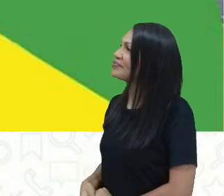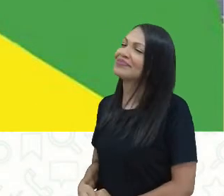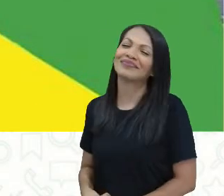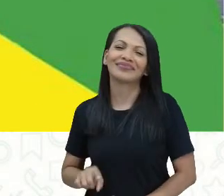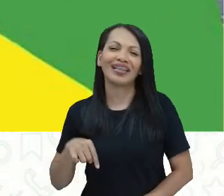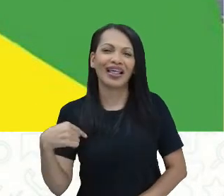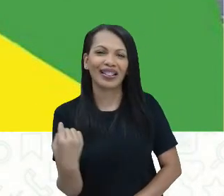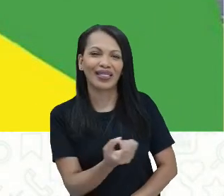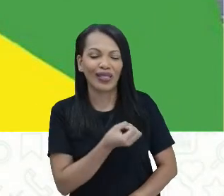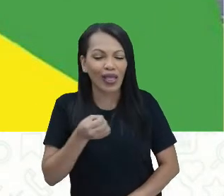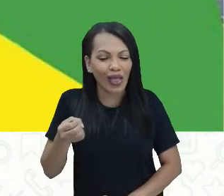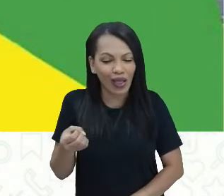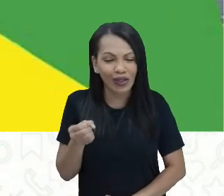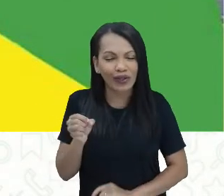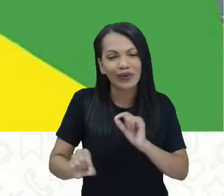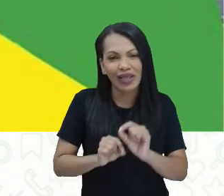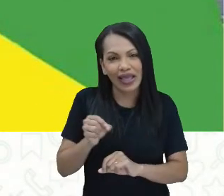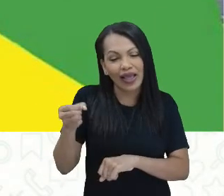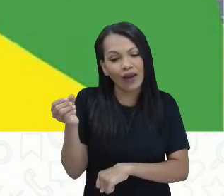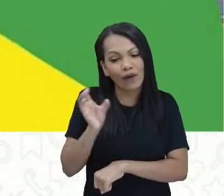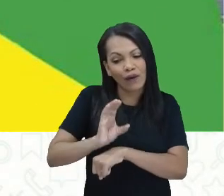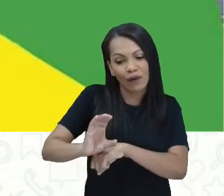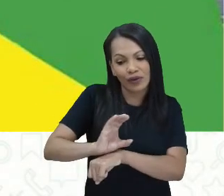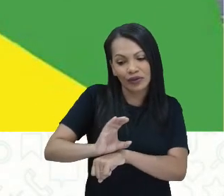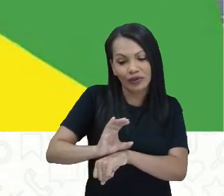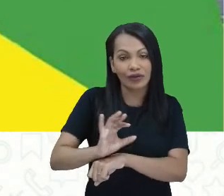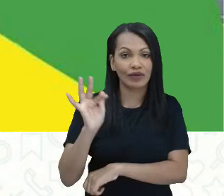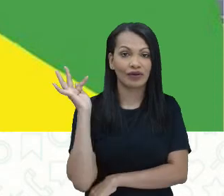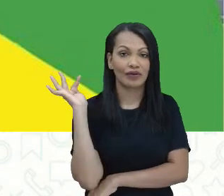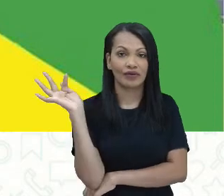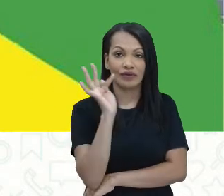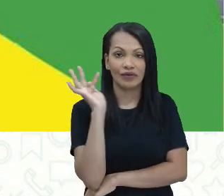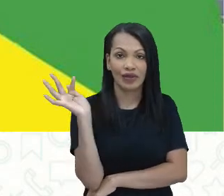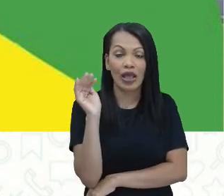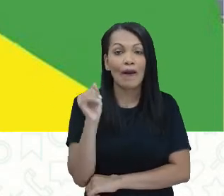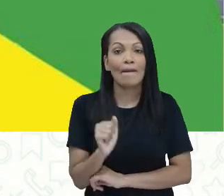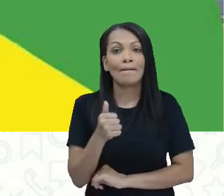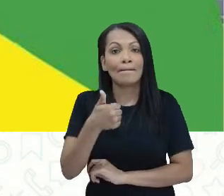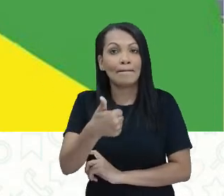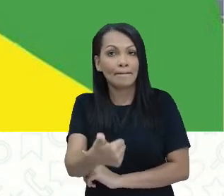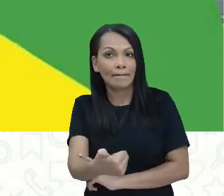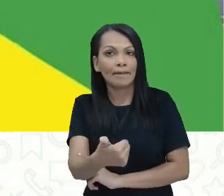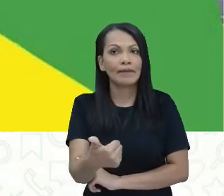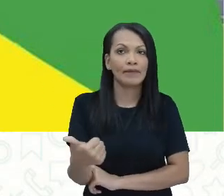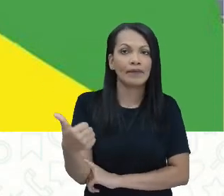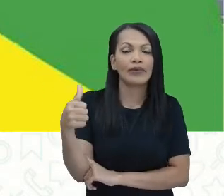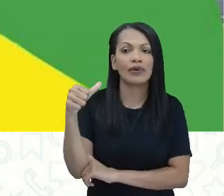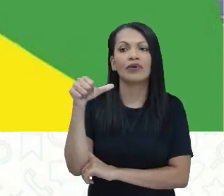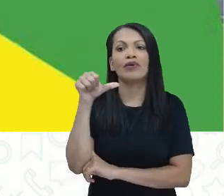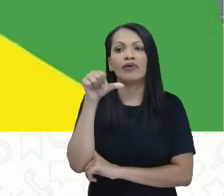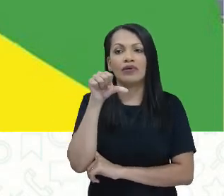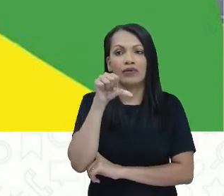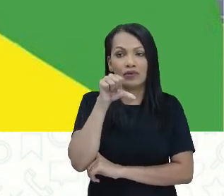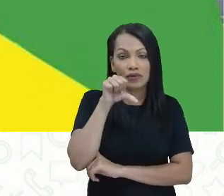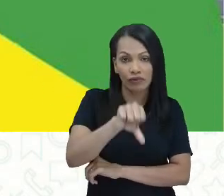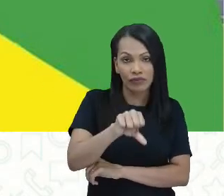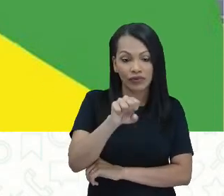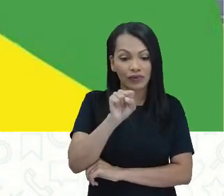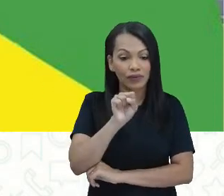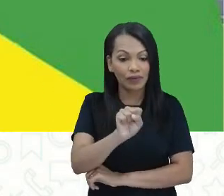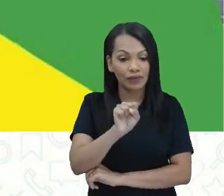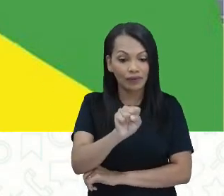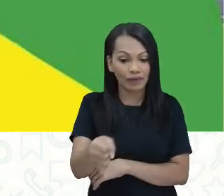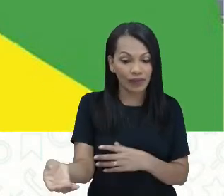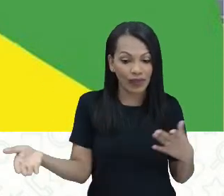nossa Constituição Federal de 1988. Essa é a nossa Constituição atual, né? A gente sabe